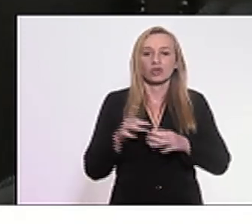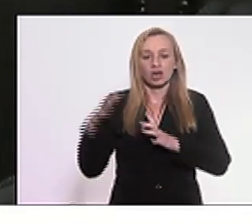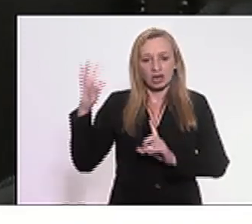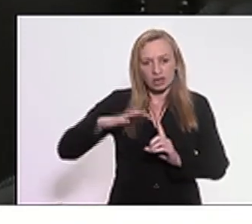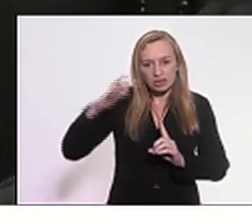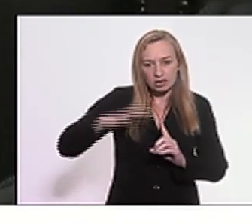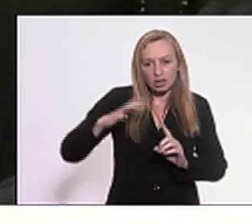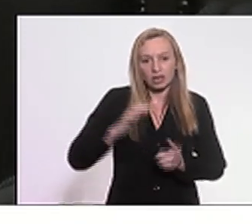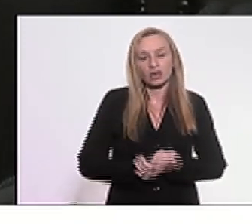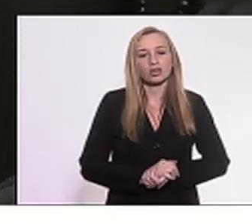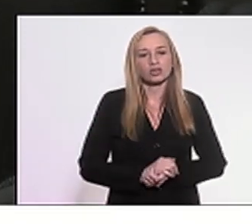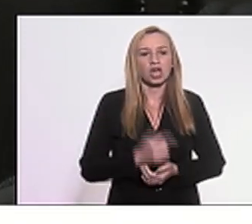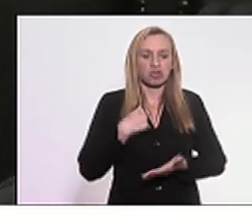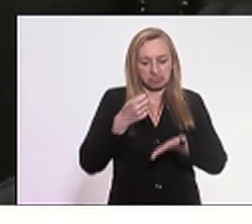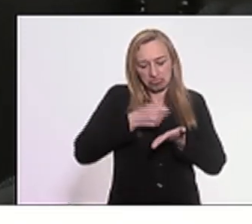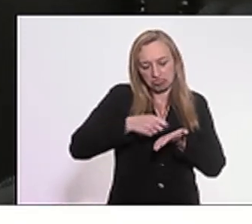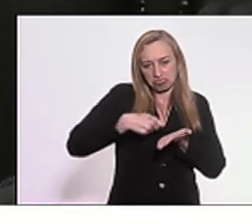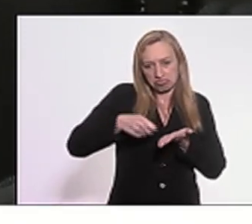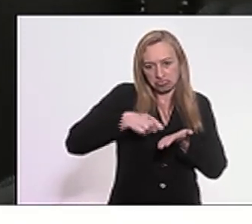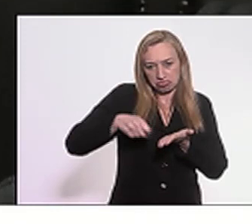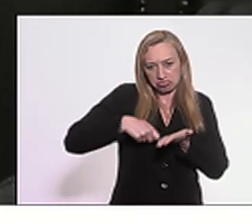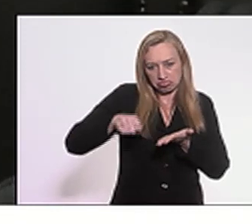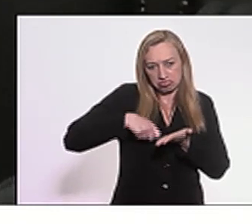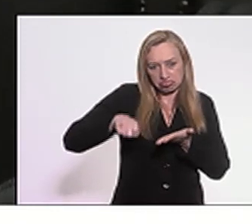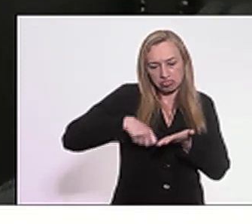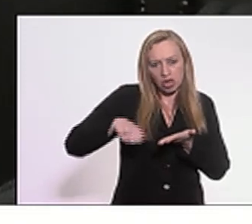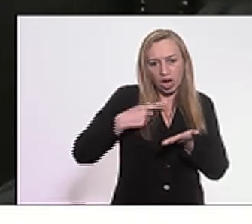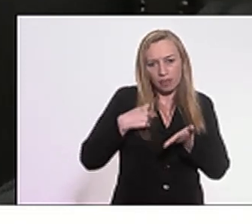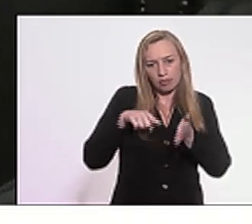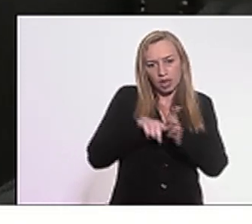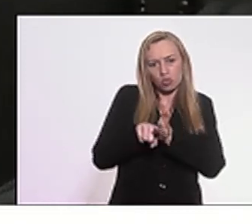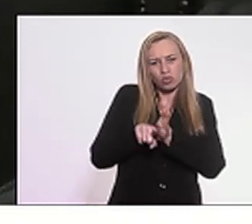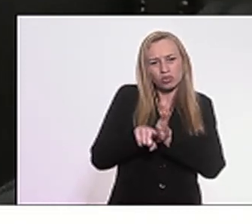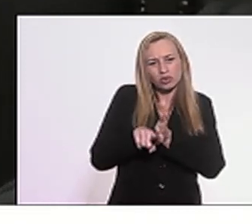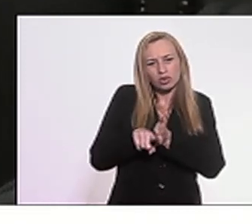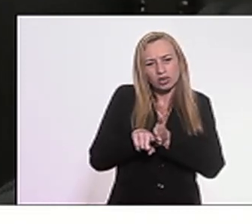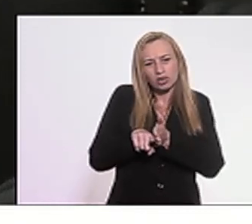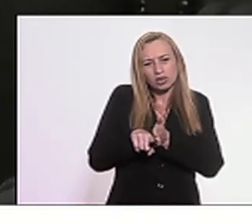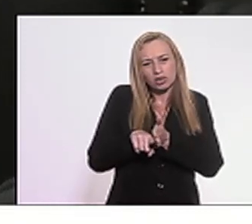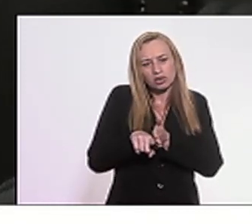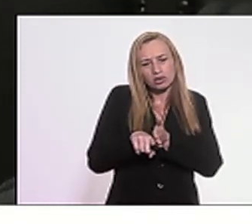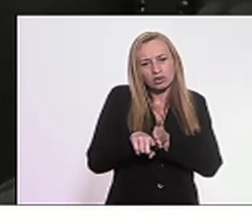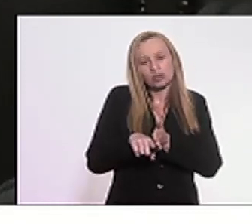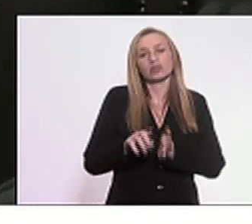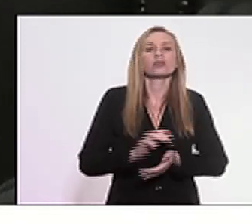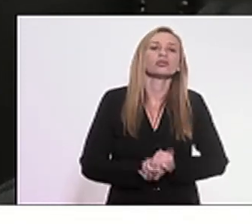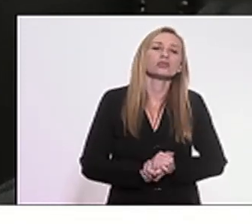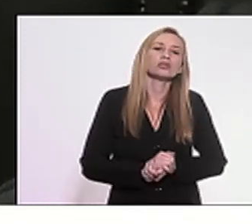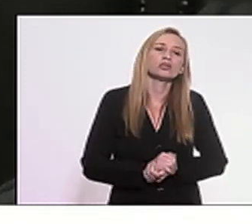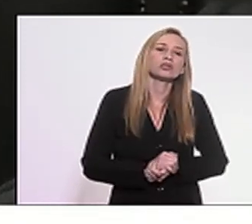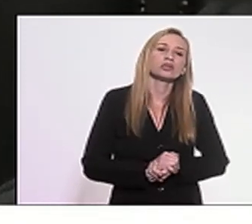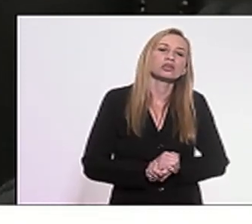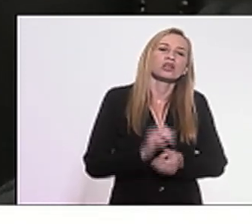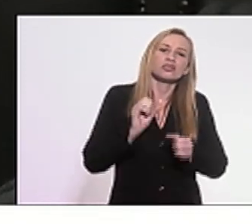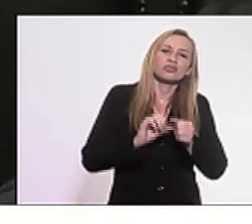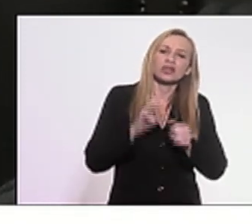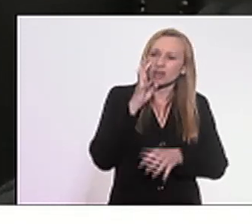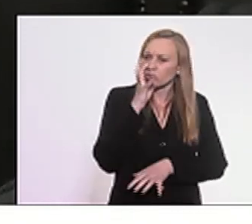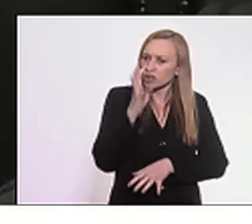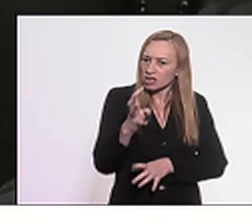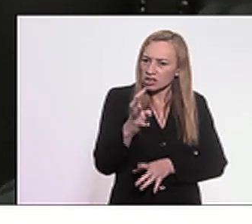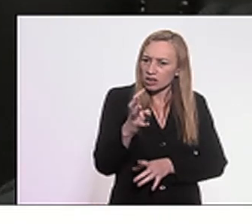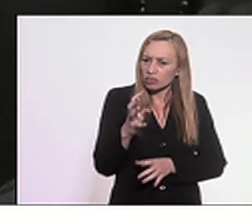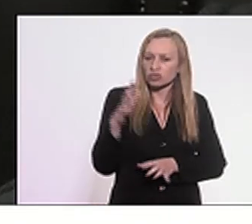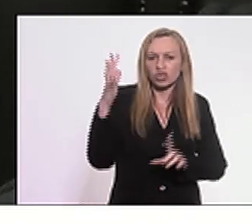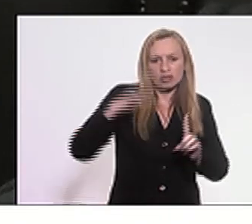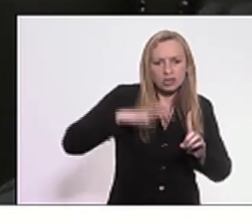fiz as minhas anotações, e a pergunta, né, após constatadas essas medidas, né, feita a denúncia de um assédio,